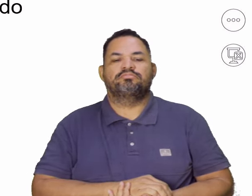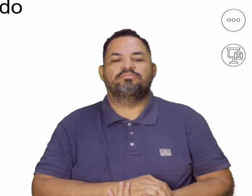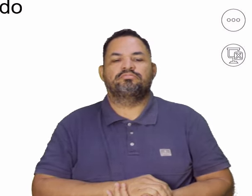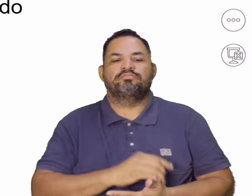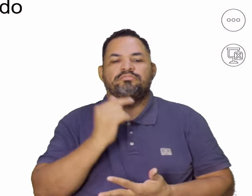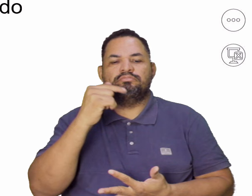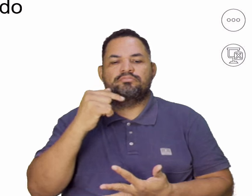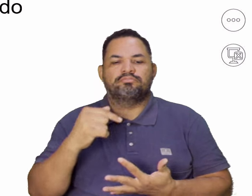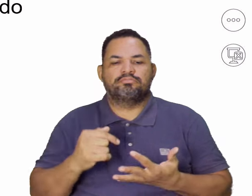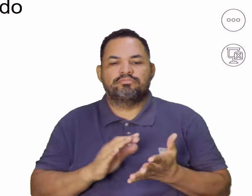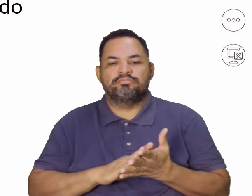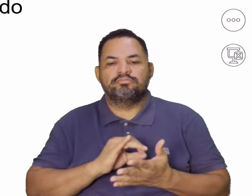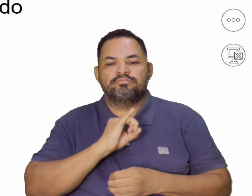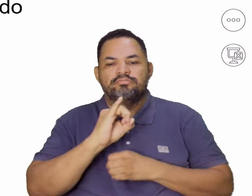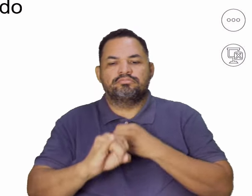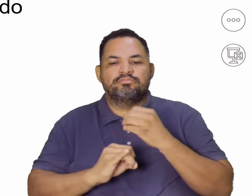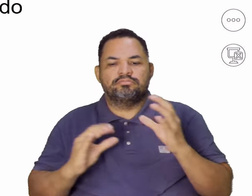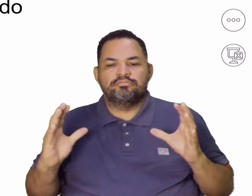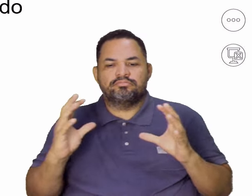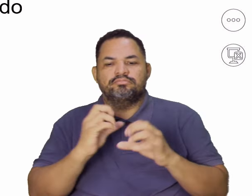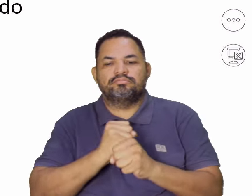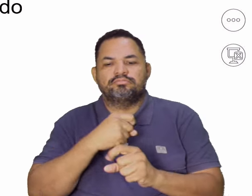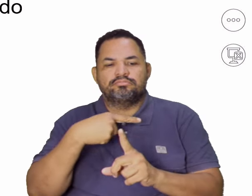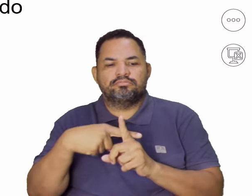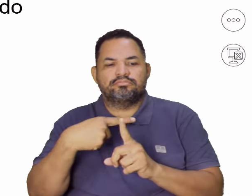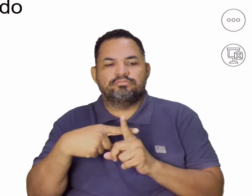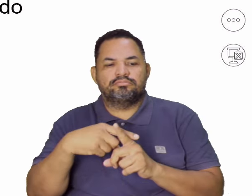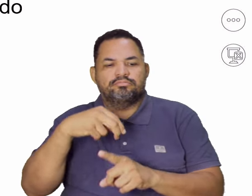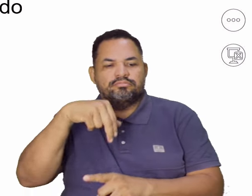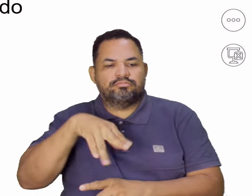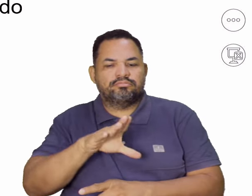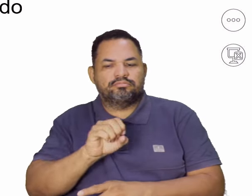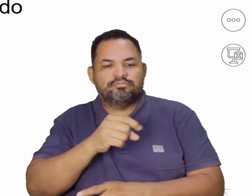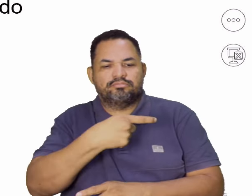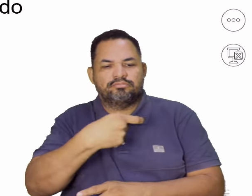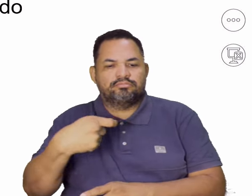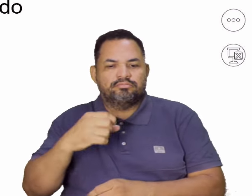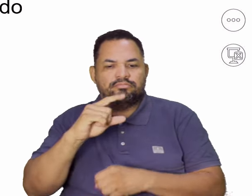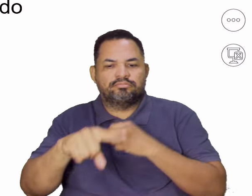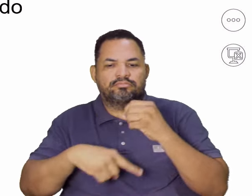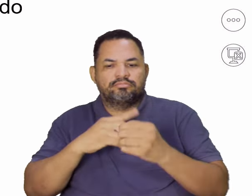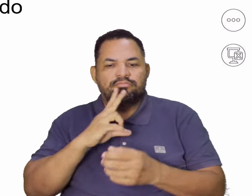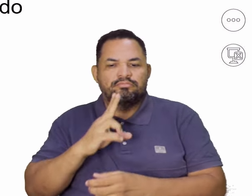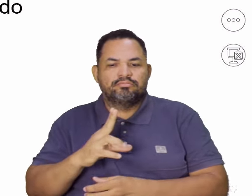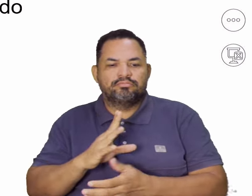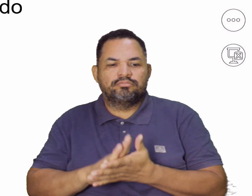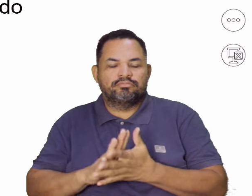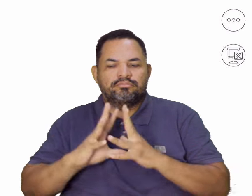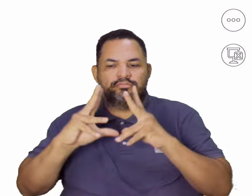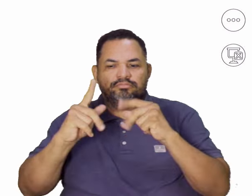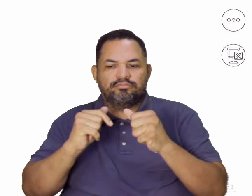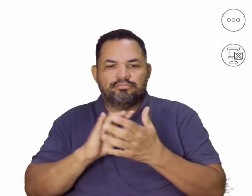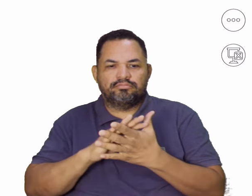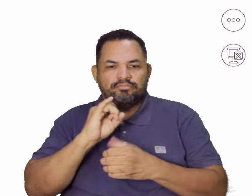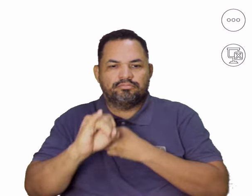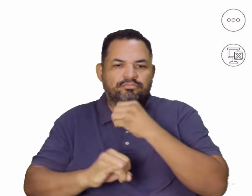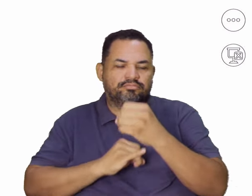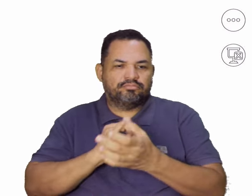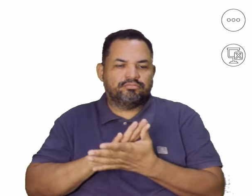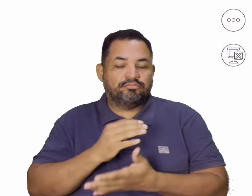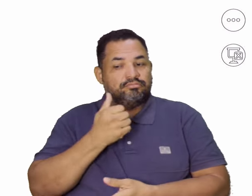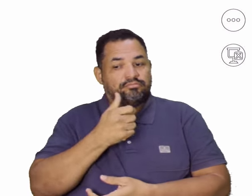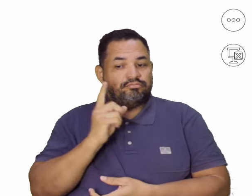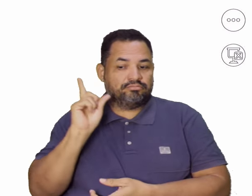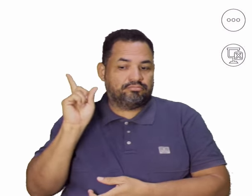iônicas a soma dos nox de seus átomos será igual à carga total do íon